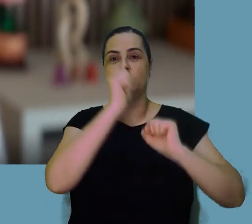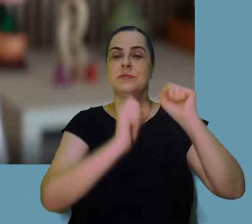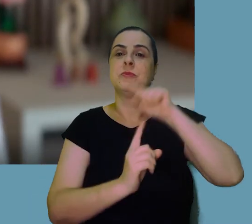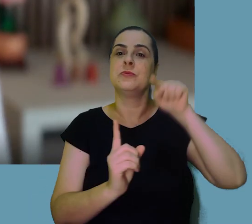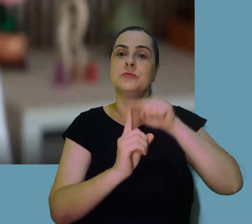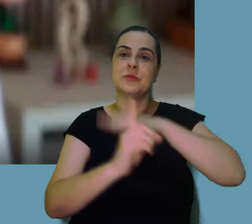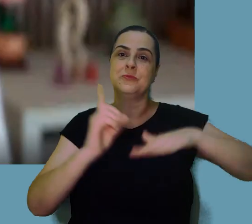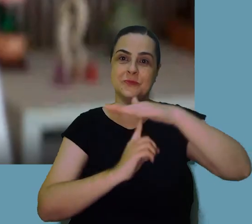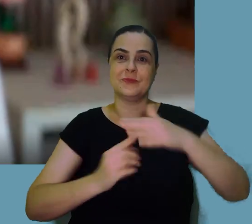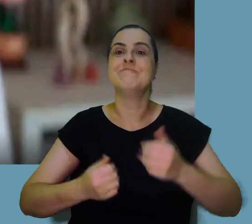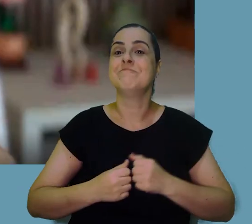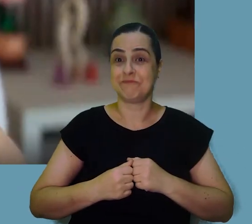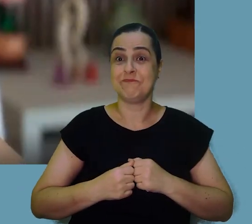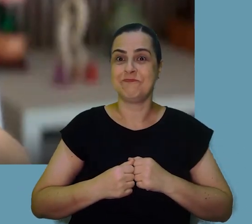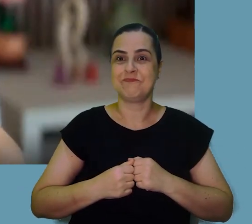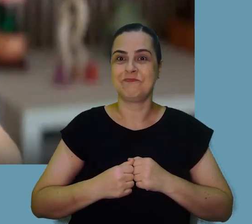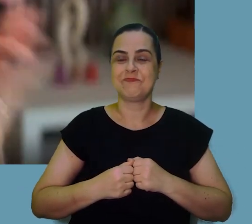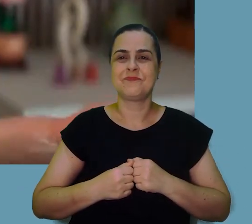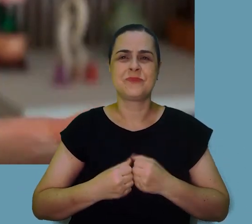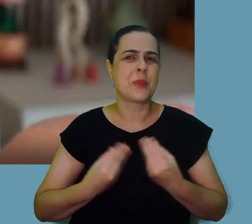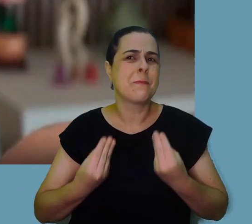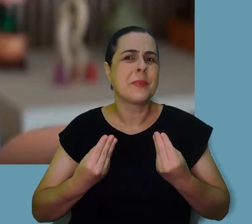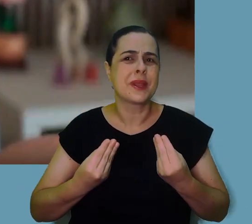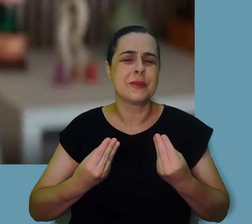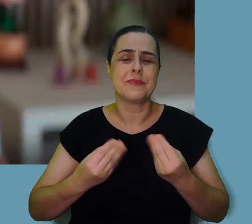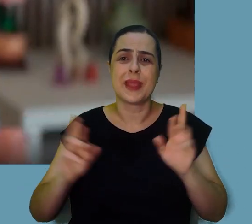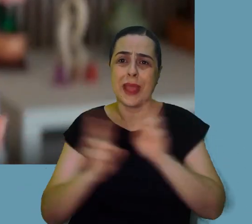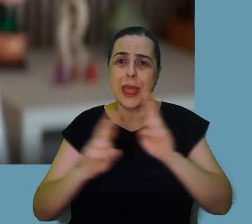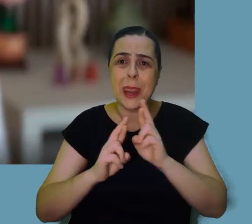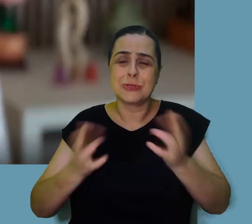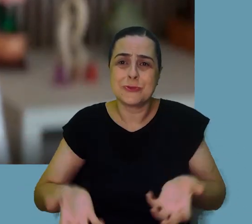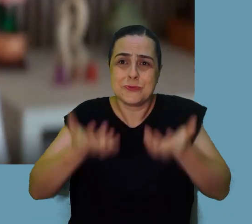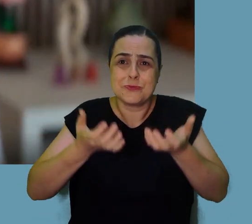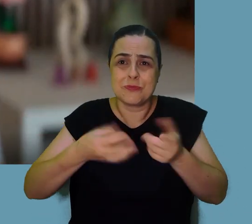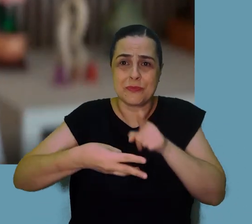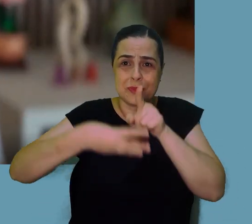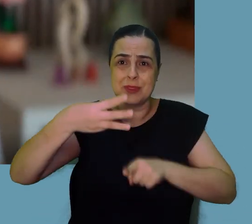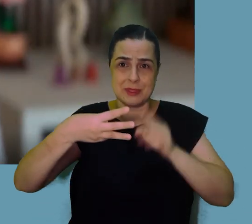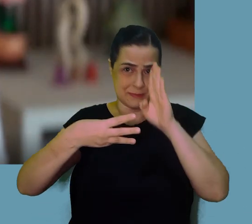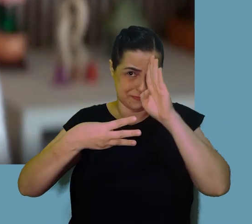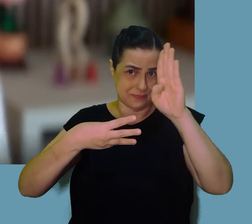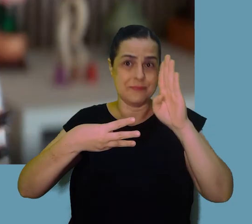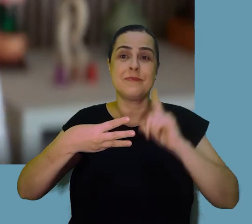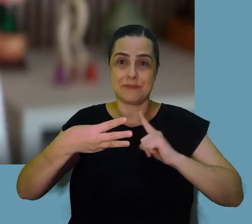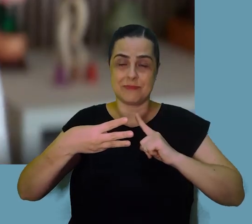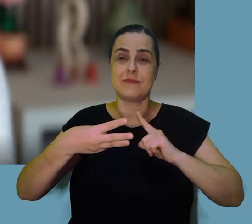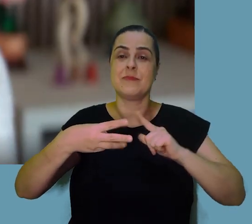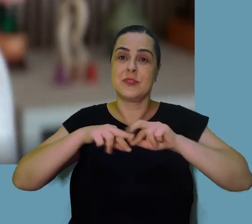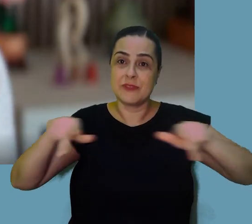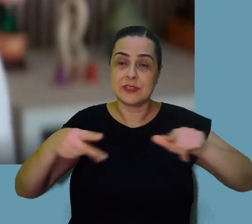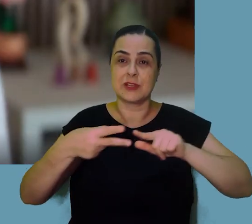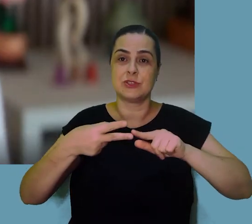é uma empresa com propósito social que visa olhar e cuidar das relações, faz isso através de 3 pilares centrais,